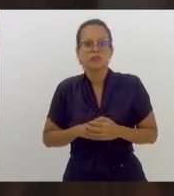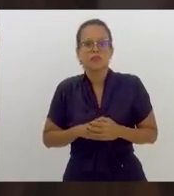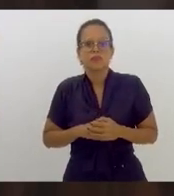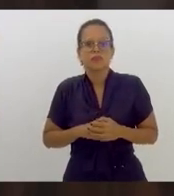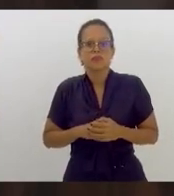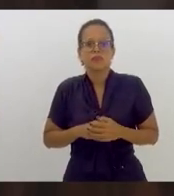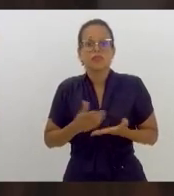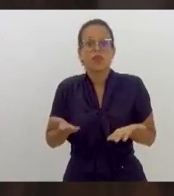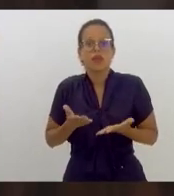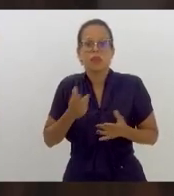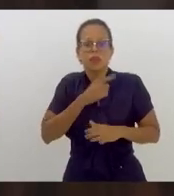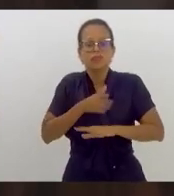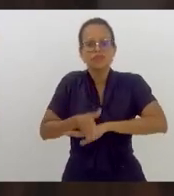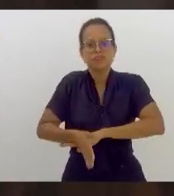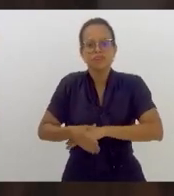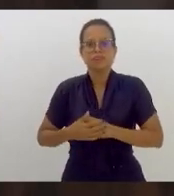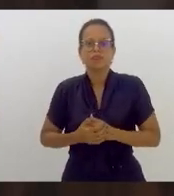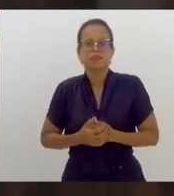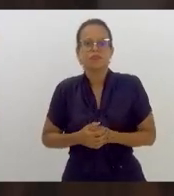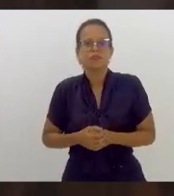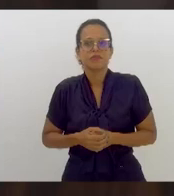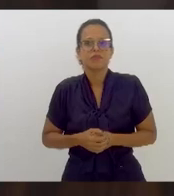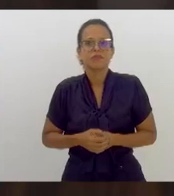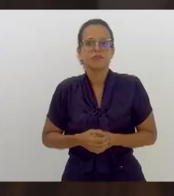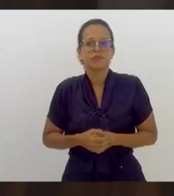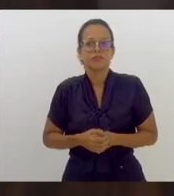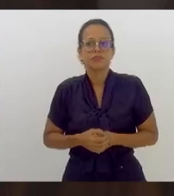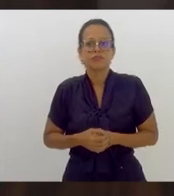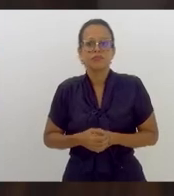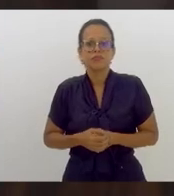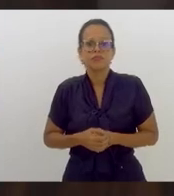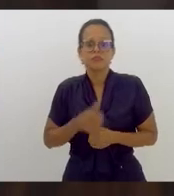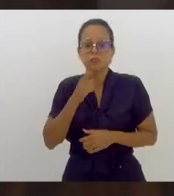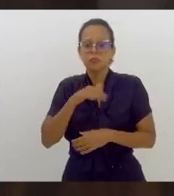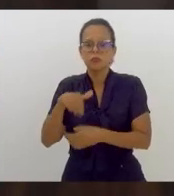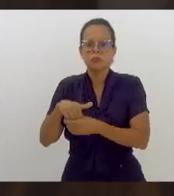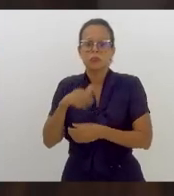Agora que eu consegui, através do Alexandre. Mas já botei.